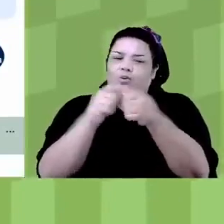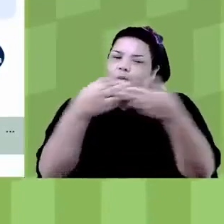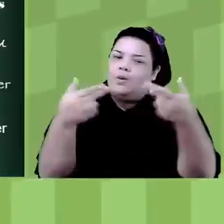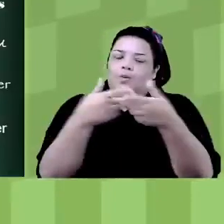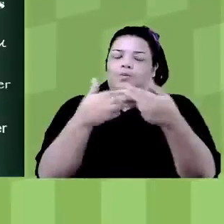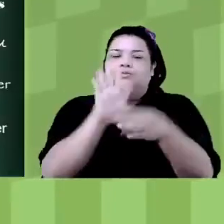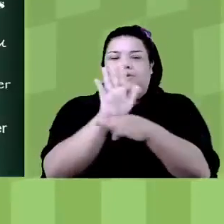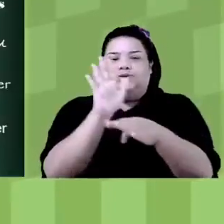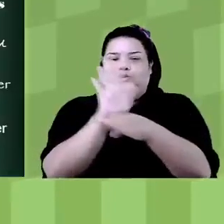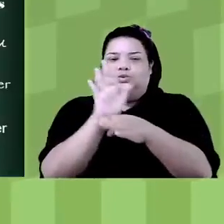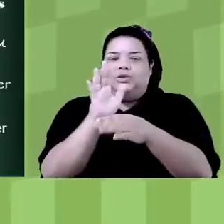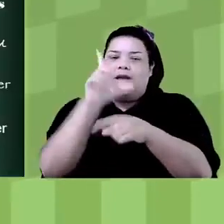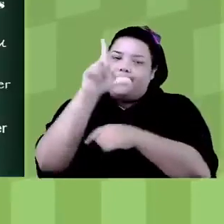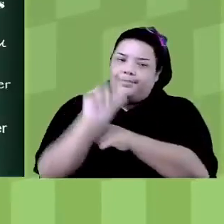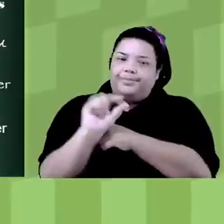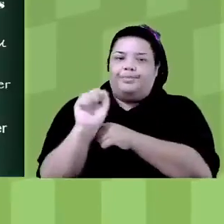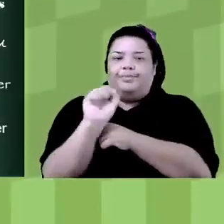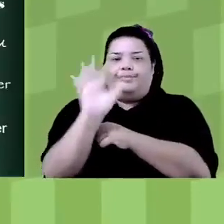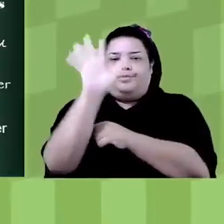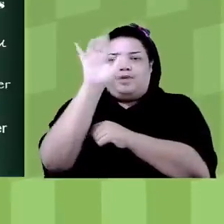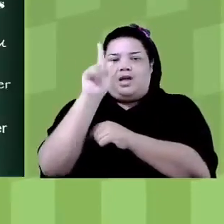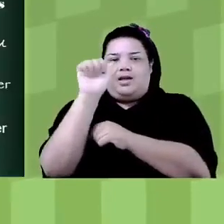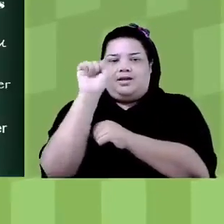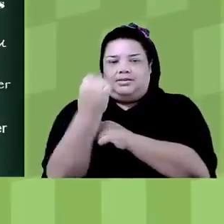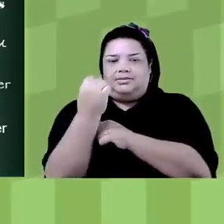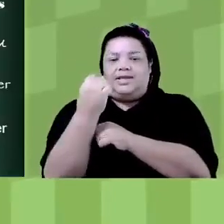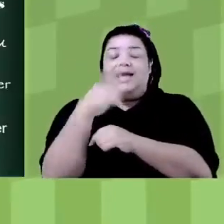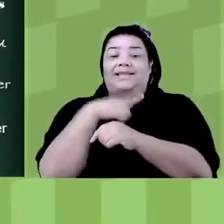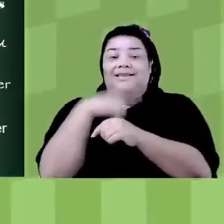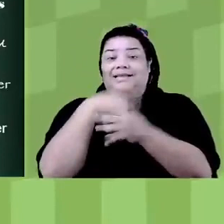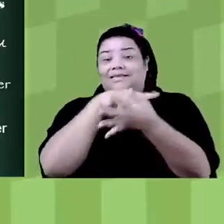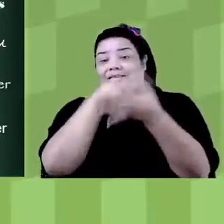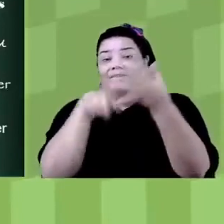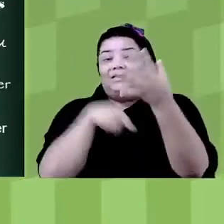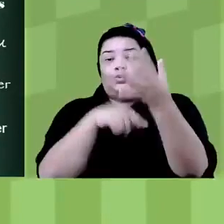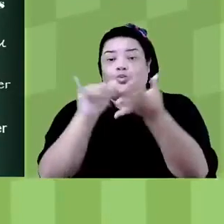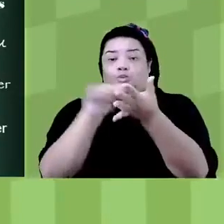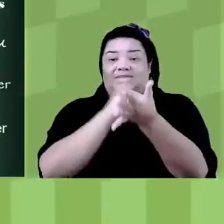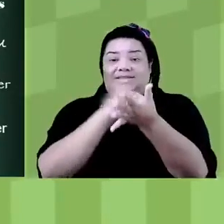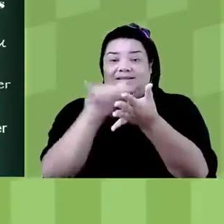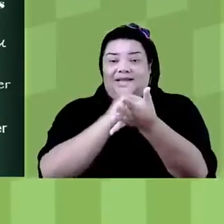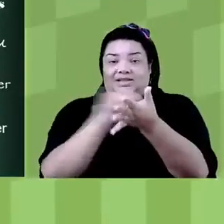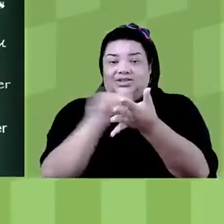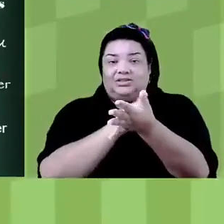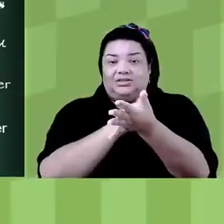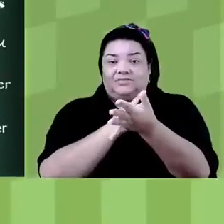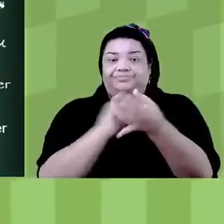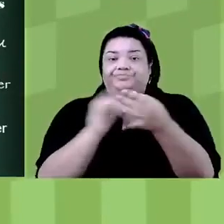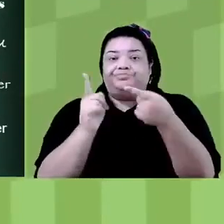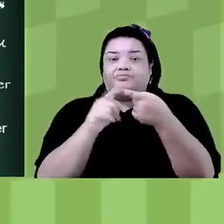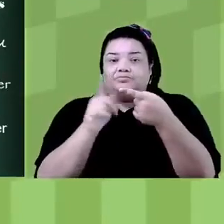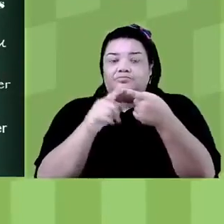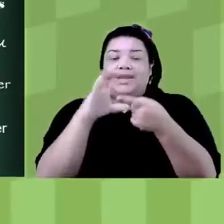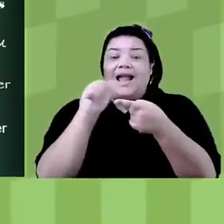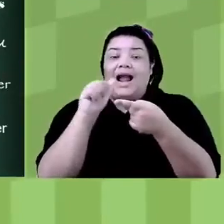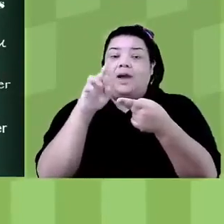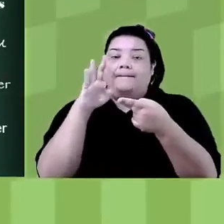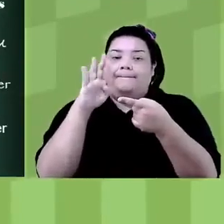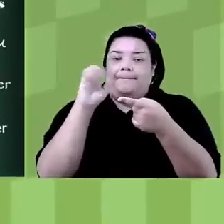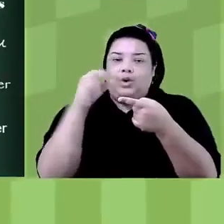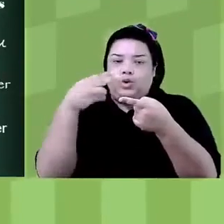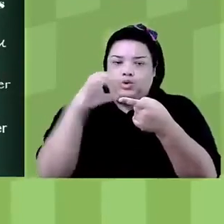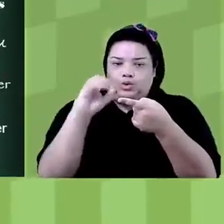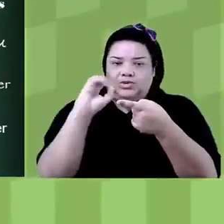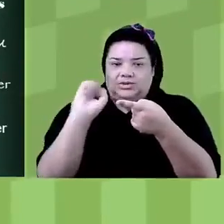primeiro. O plano tem 5 estratégias, rumo ao carbono zero em 2050, adaptar a cidade de hoje para